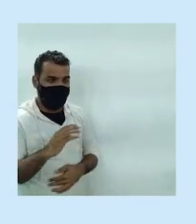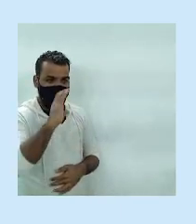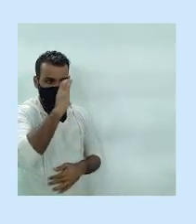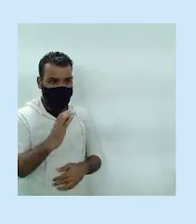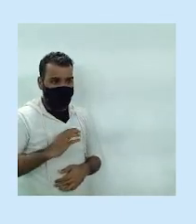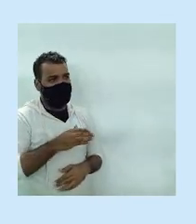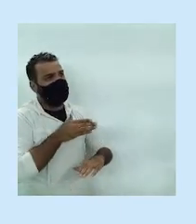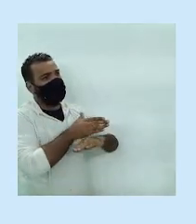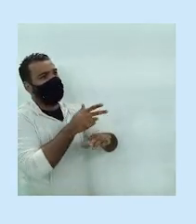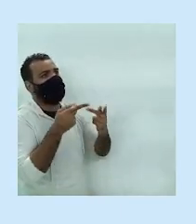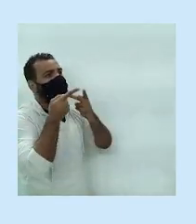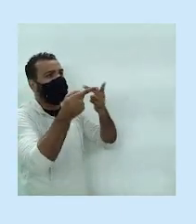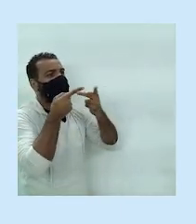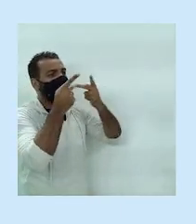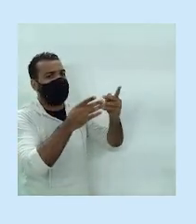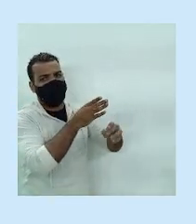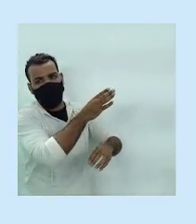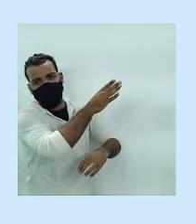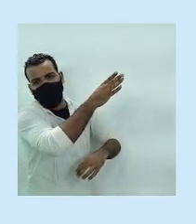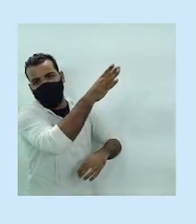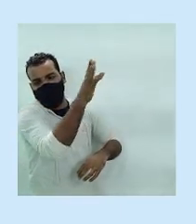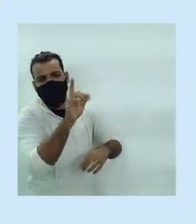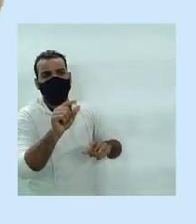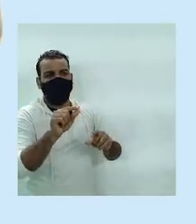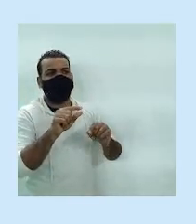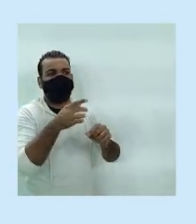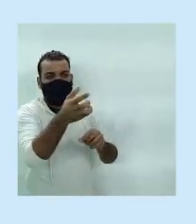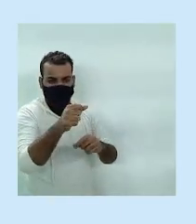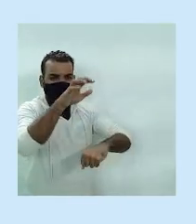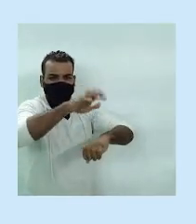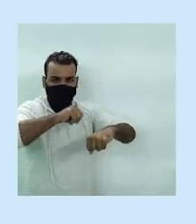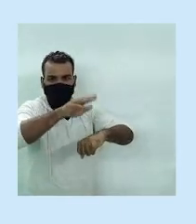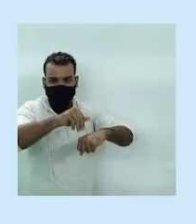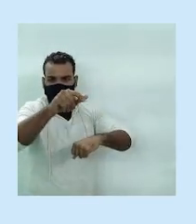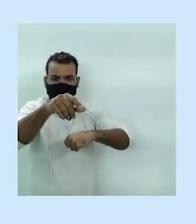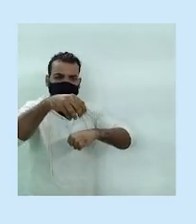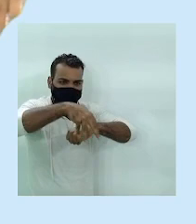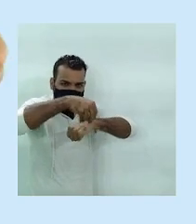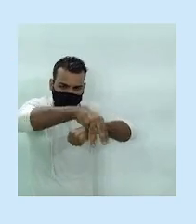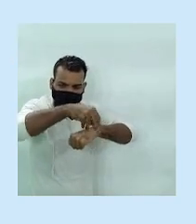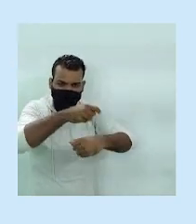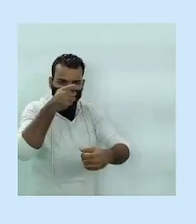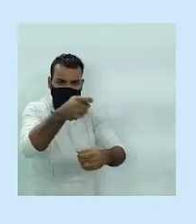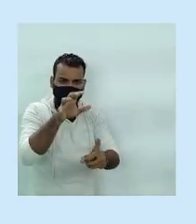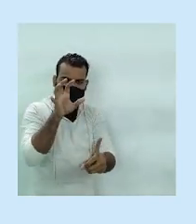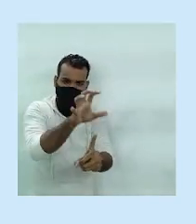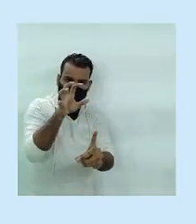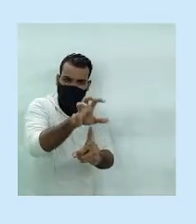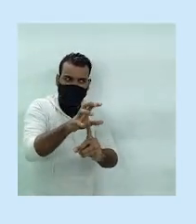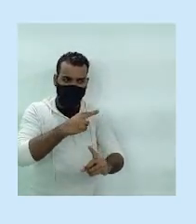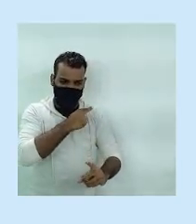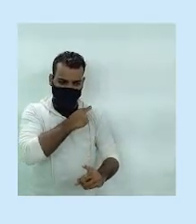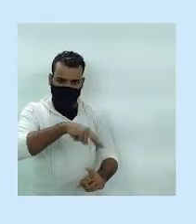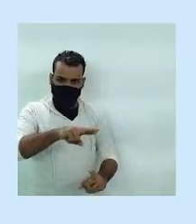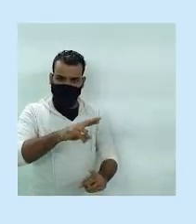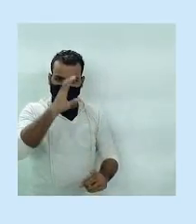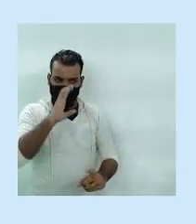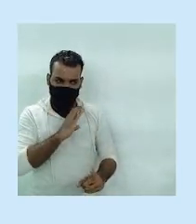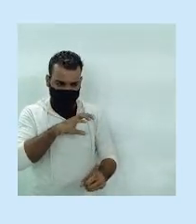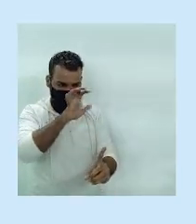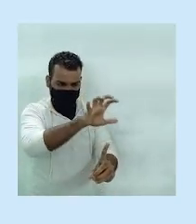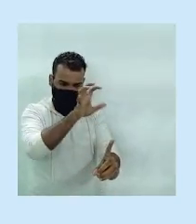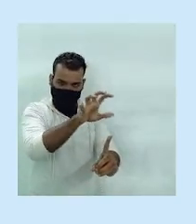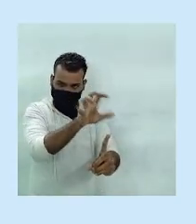na realidade era uma forma de também deixar os nativos aldeados, porque